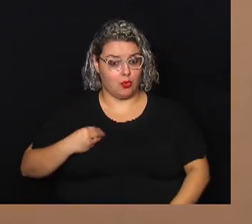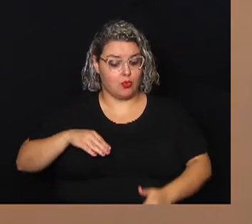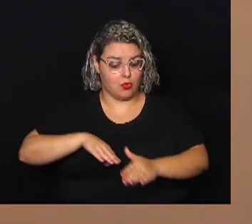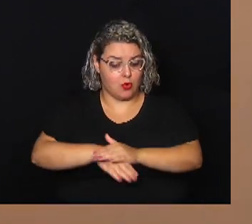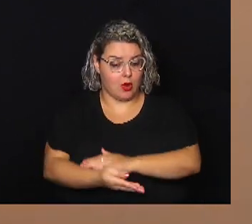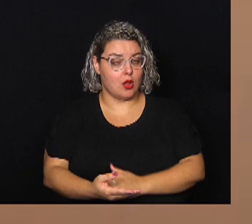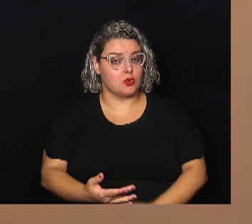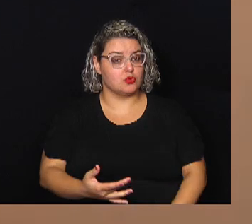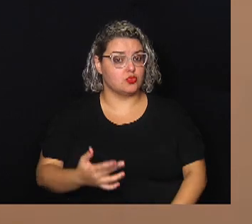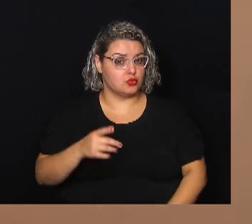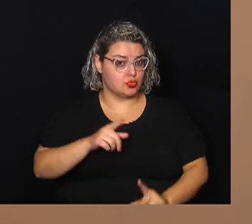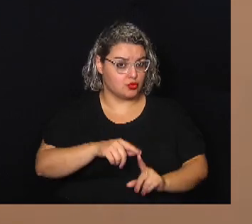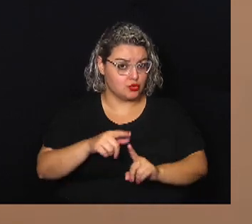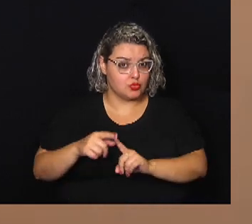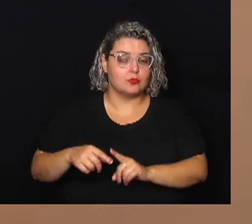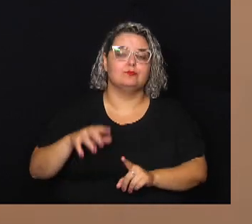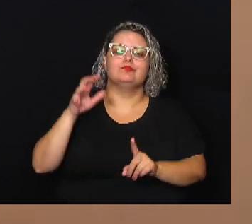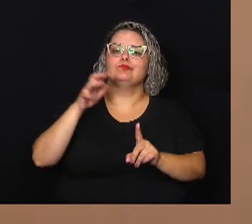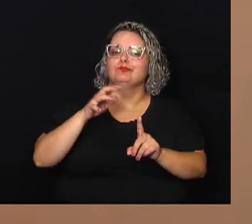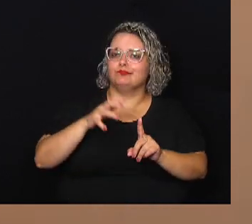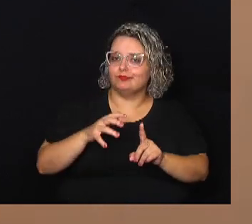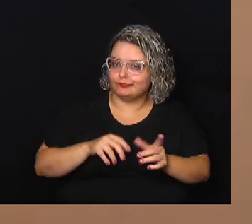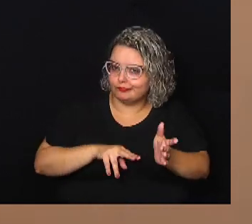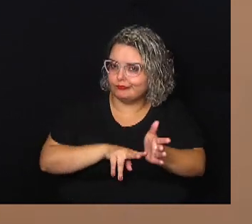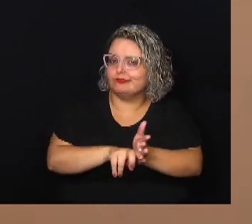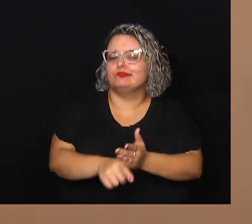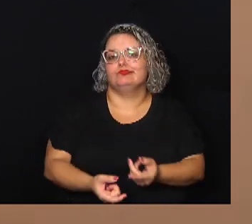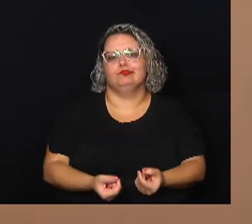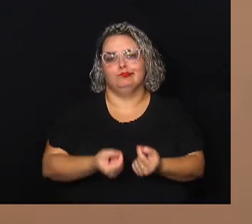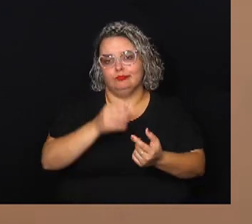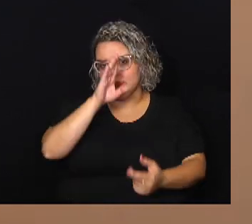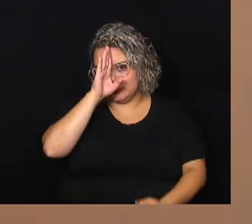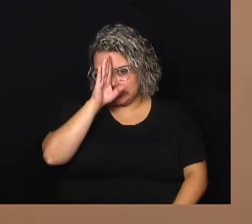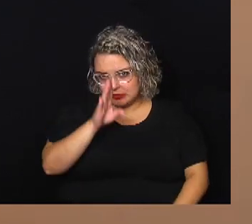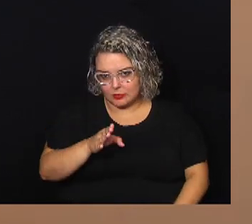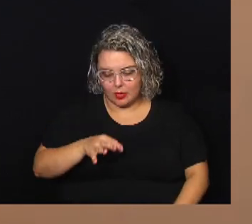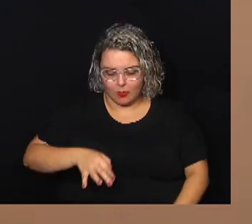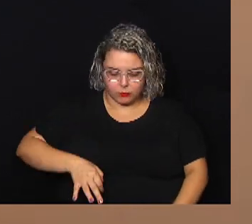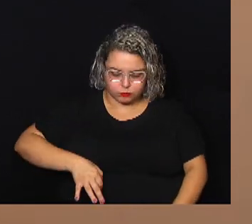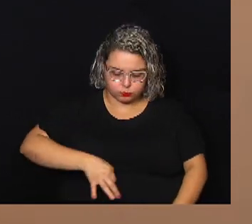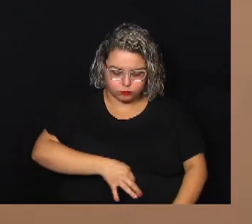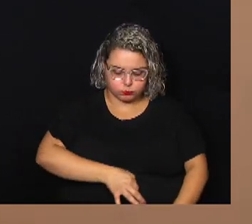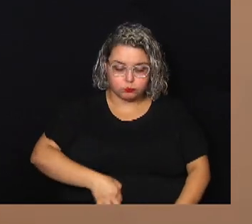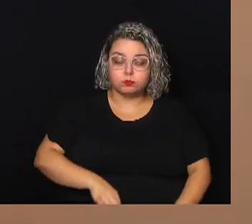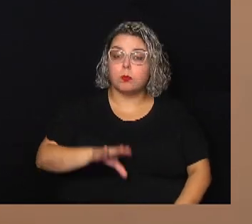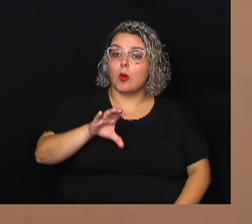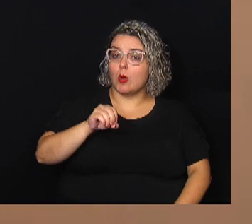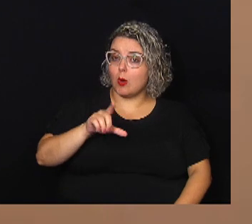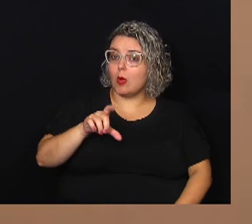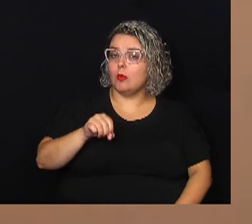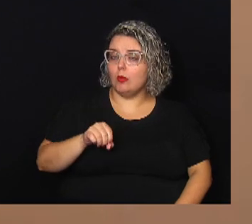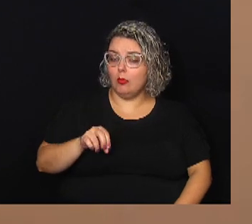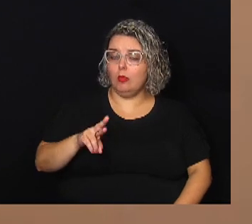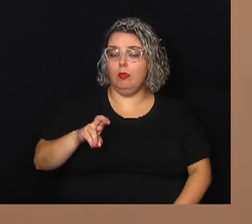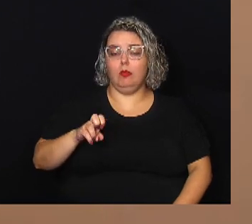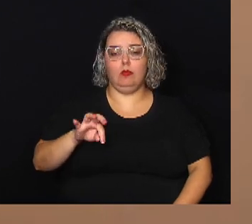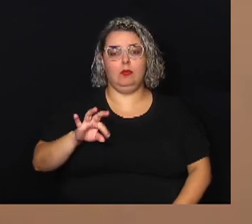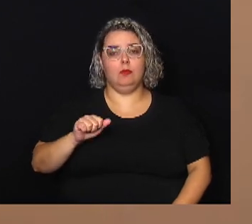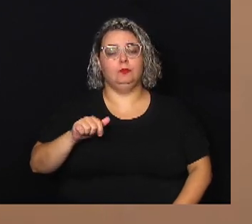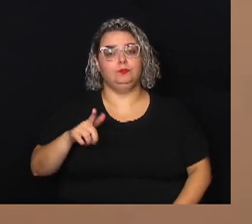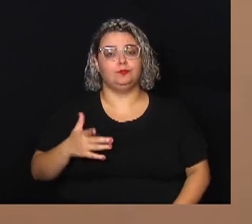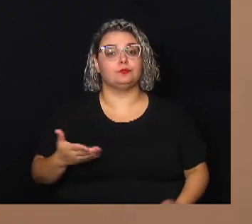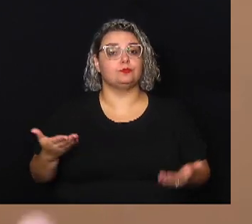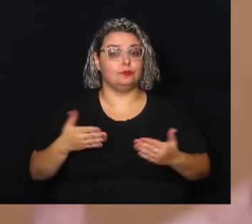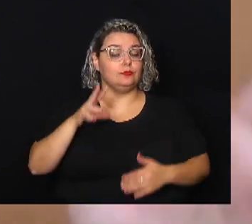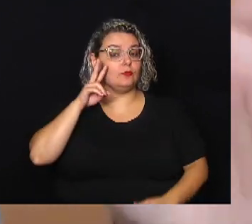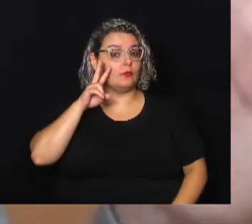interferem no diagnóstico oncológico, principalmente do câncer coloretal, que hoje, se você olhar,